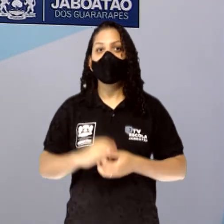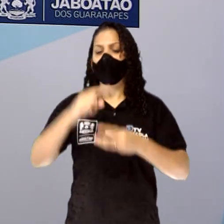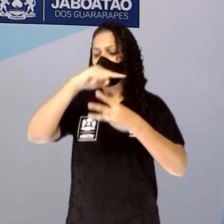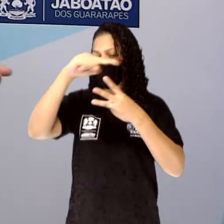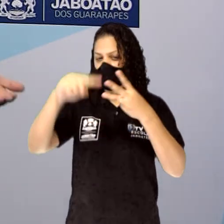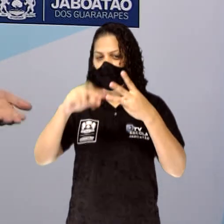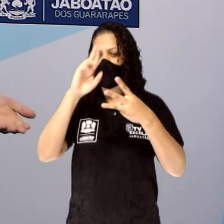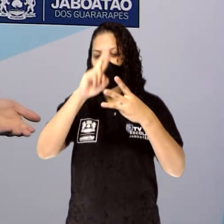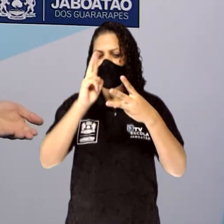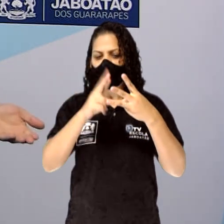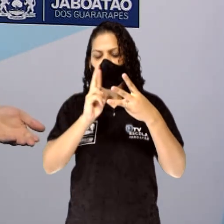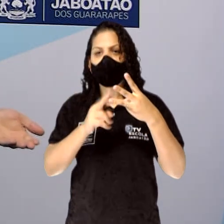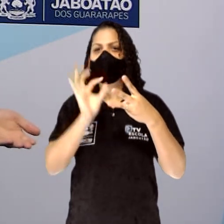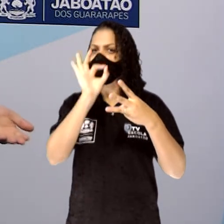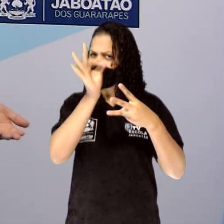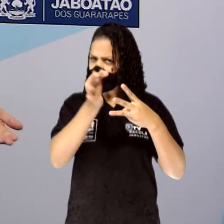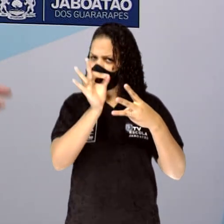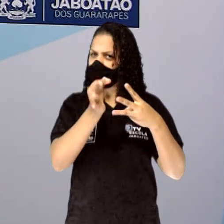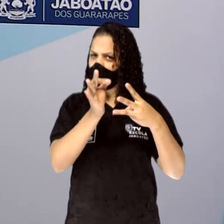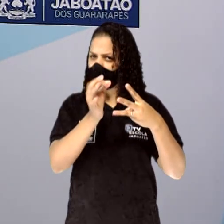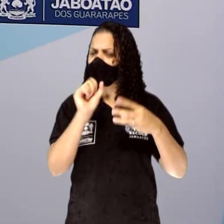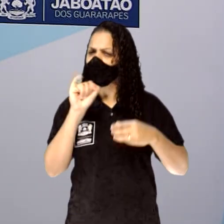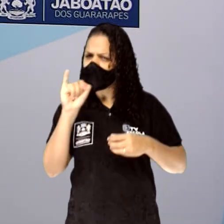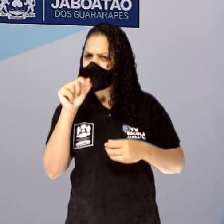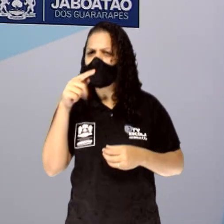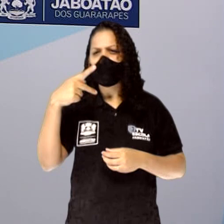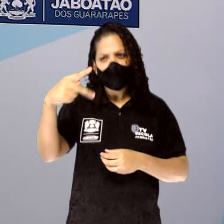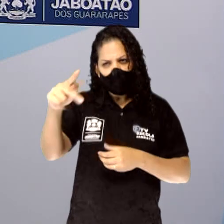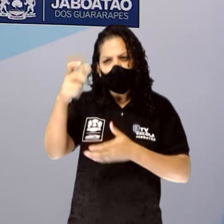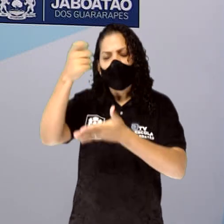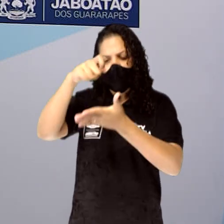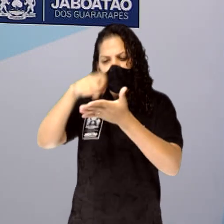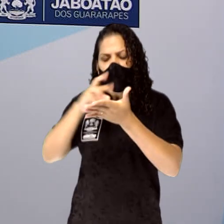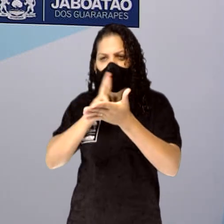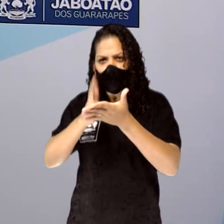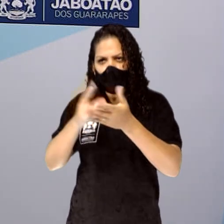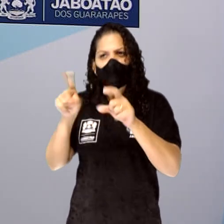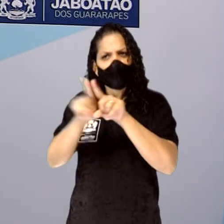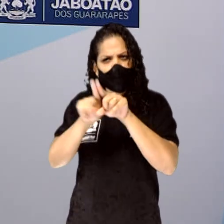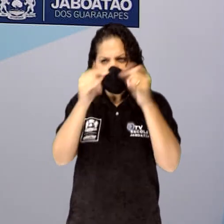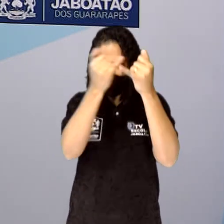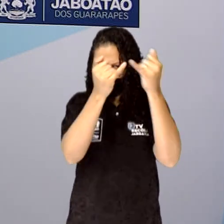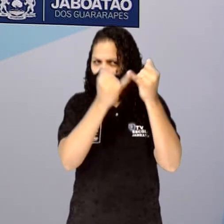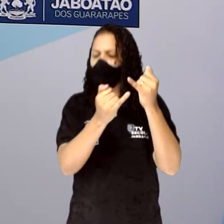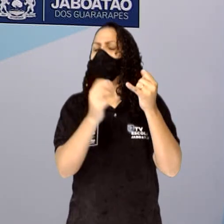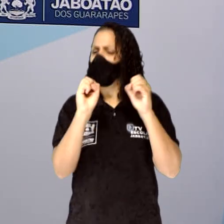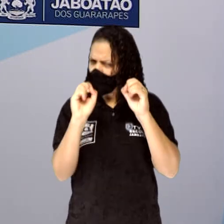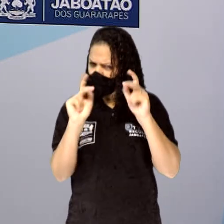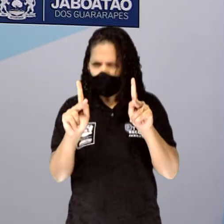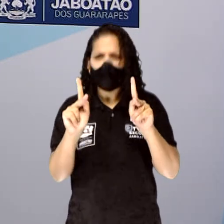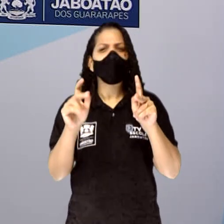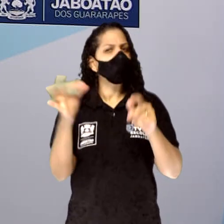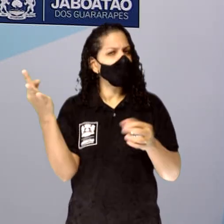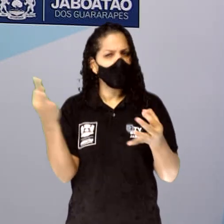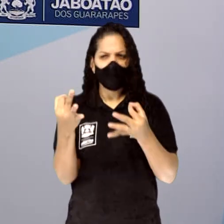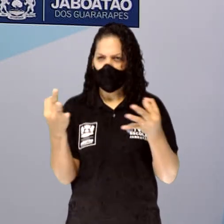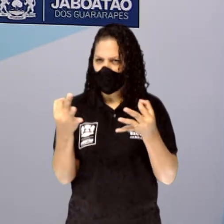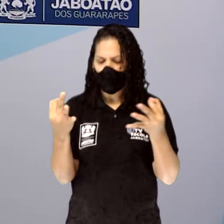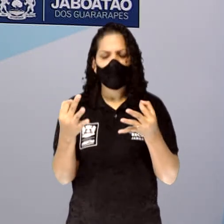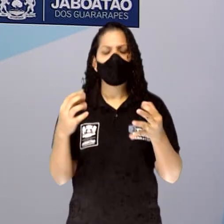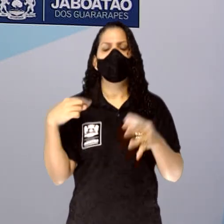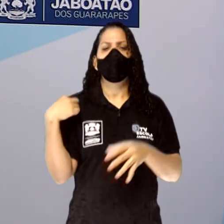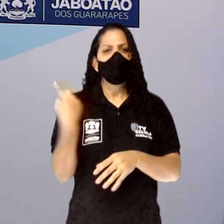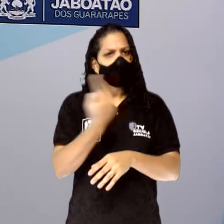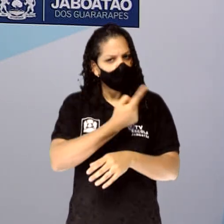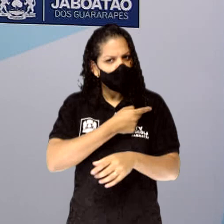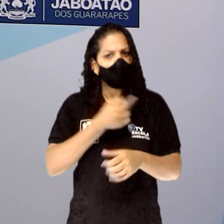essas respostas estão corretas. Se a sua resposta também chegou mais perto disso, ótimo, perfeito. Até